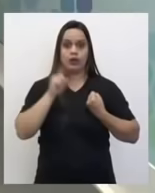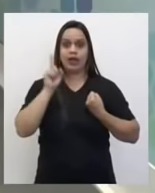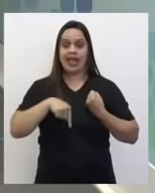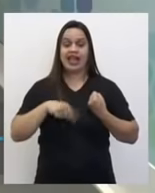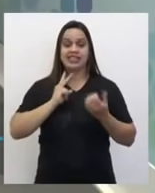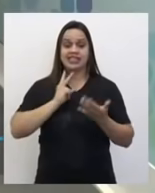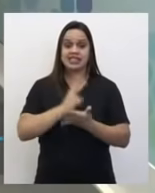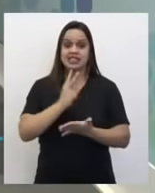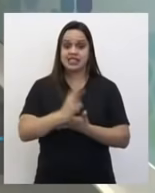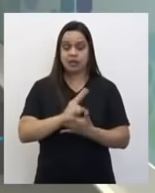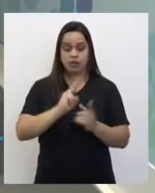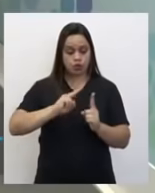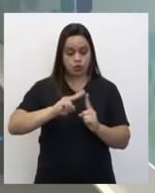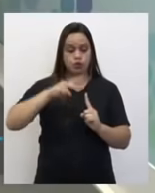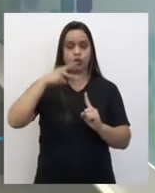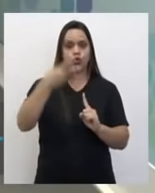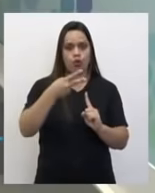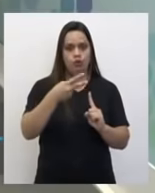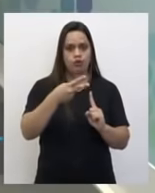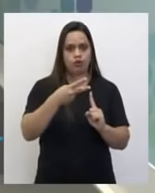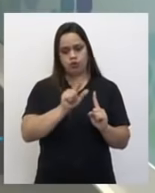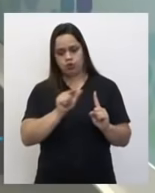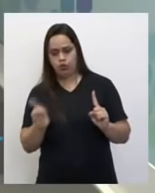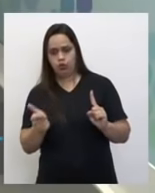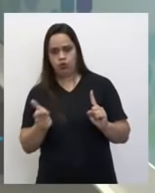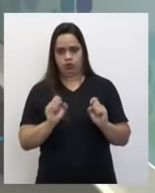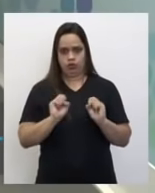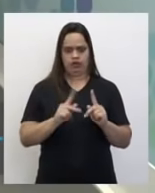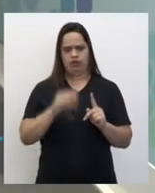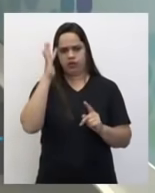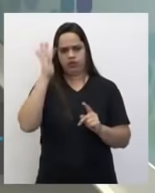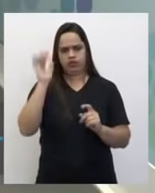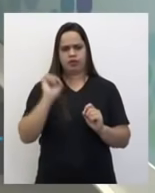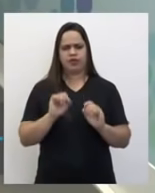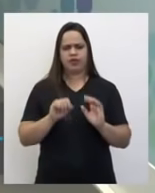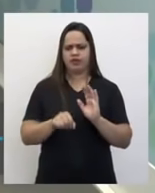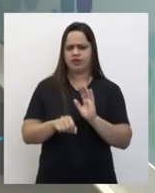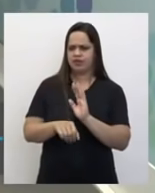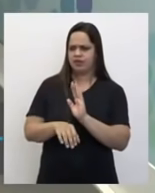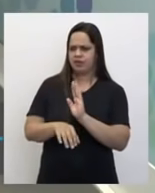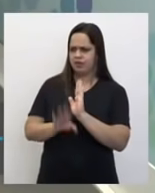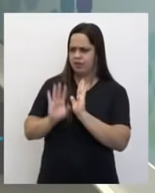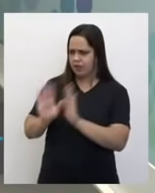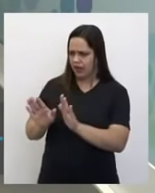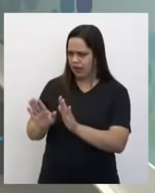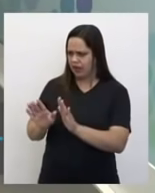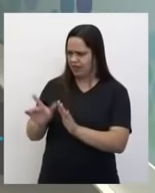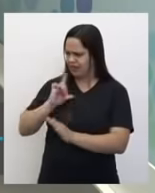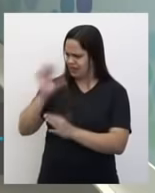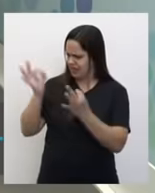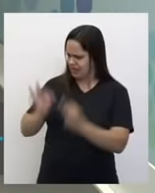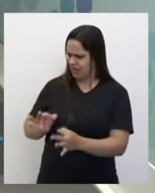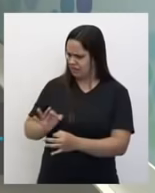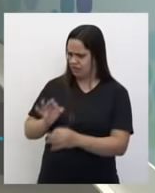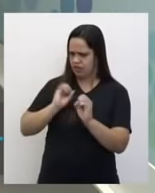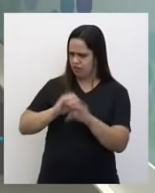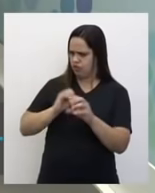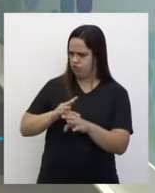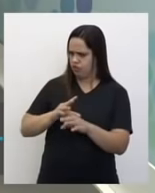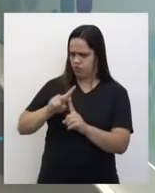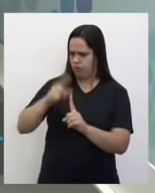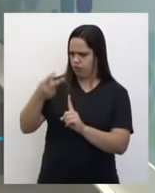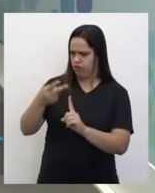próximo, tá? Então vamos imaginar aqui, sabe? Pera aí. Você tem certeza que eles não nunca tiveram potência? Sexto ano?